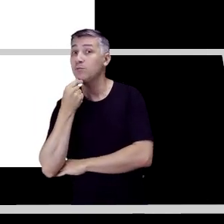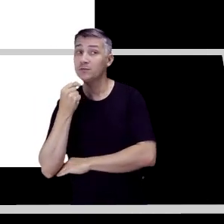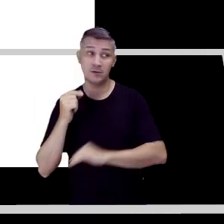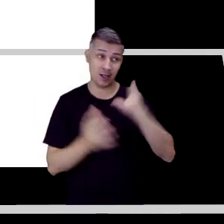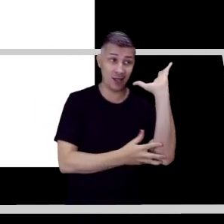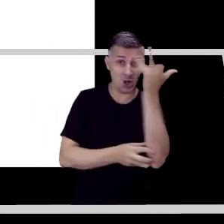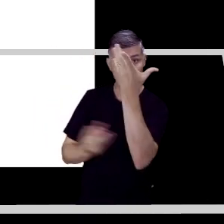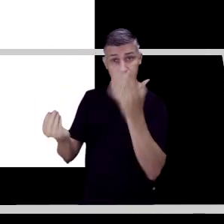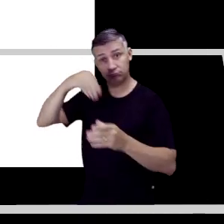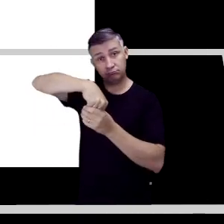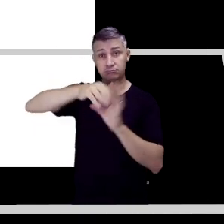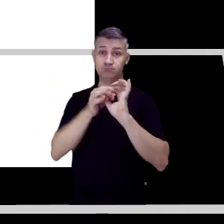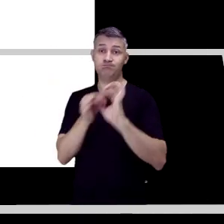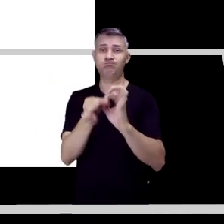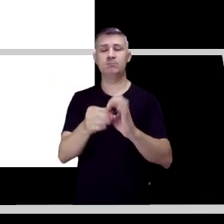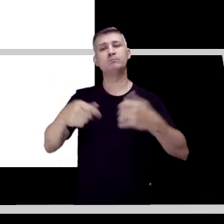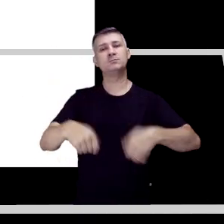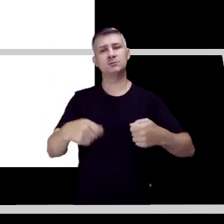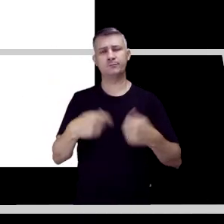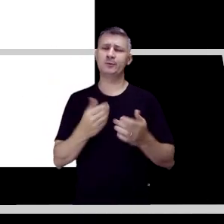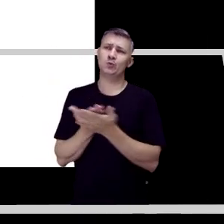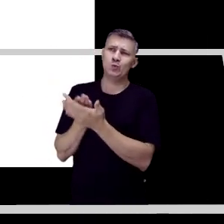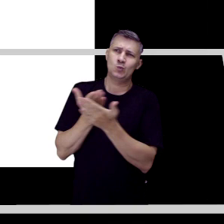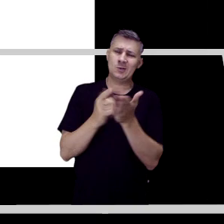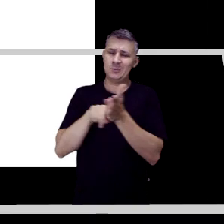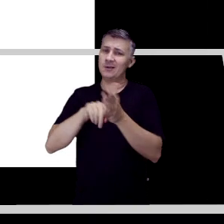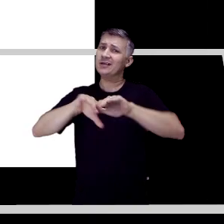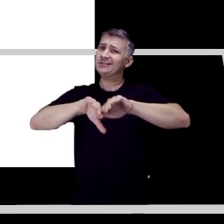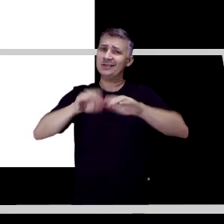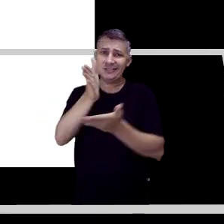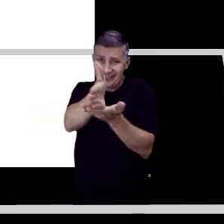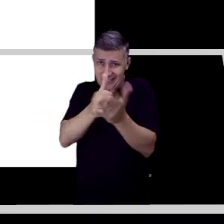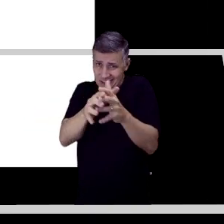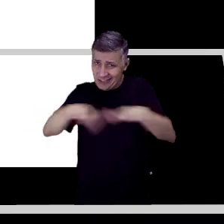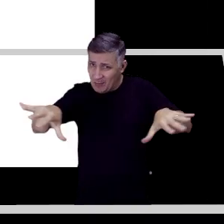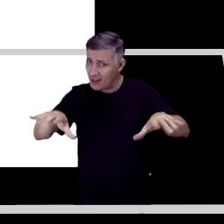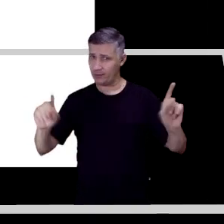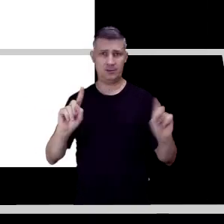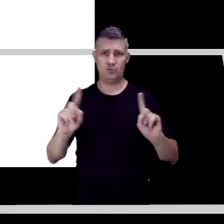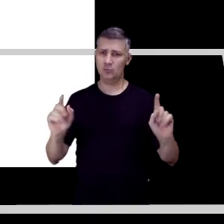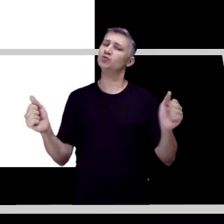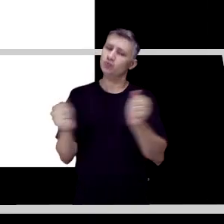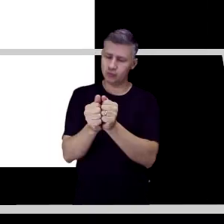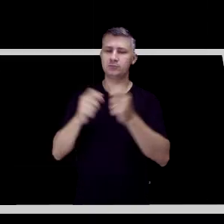natureza e ela pode ser estudada como uma forma inseparável, assim, da existência